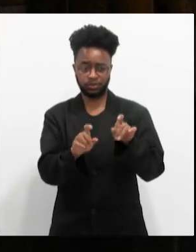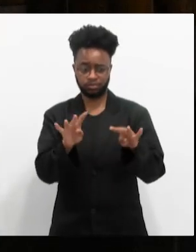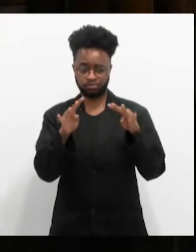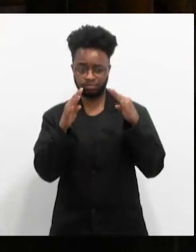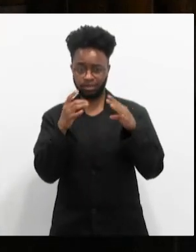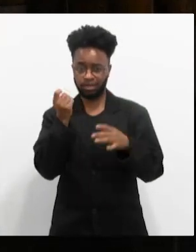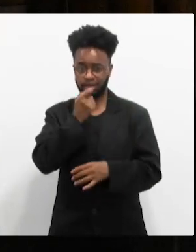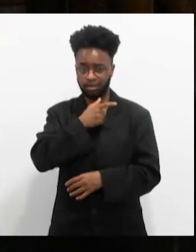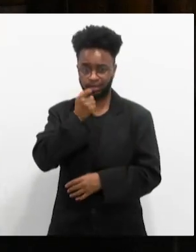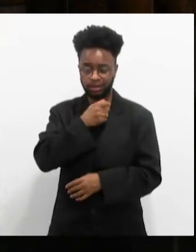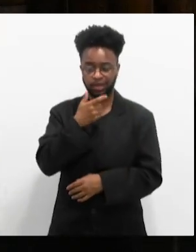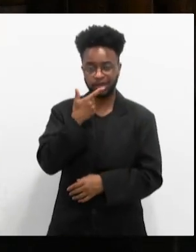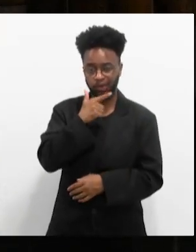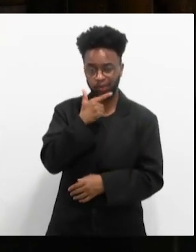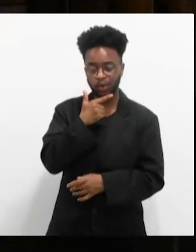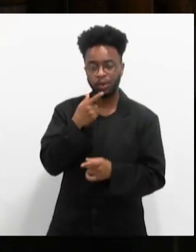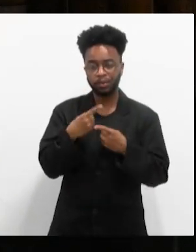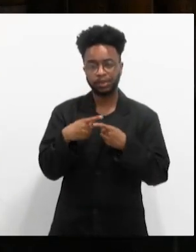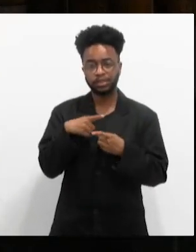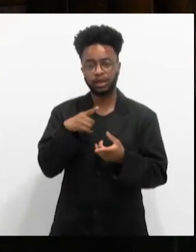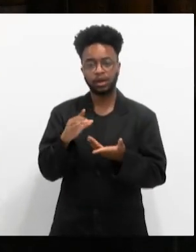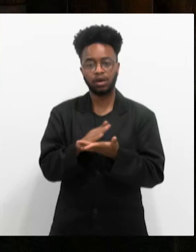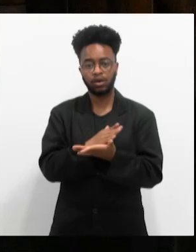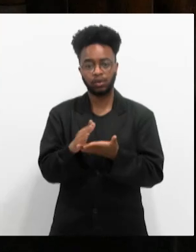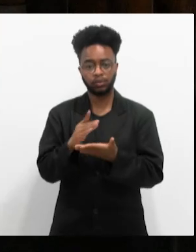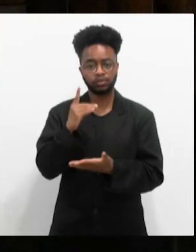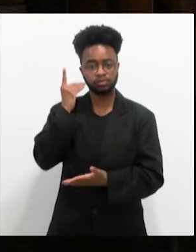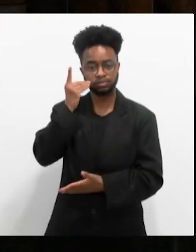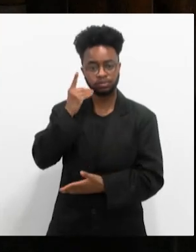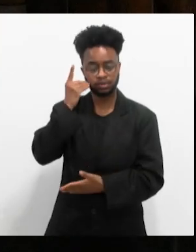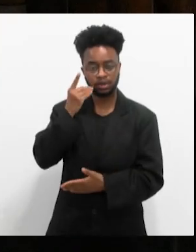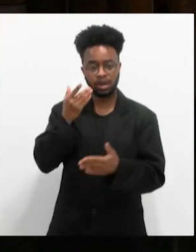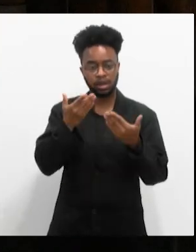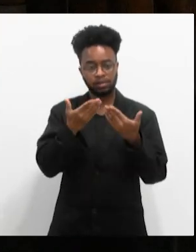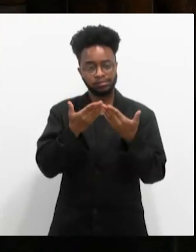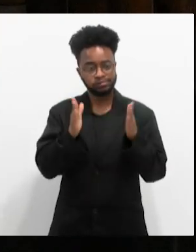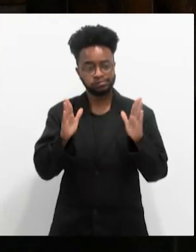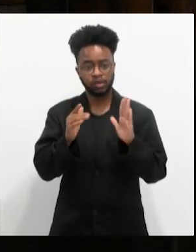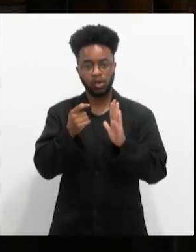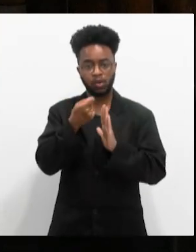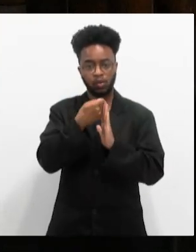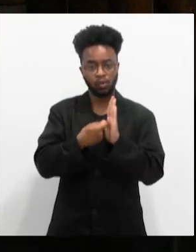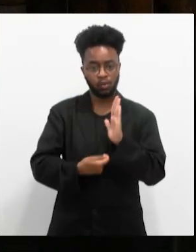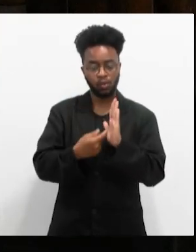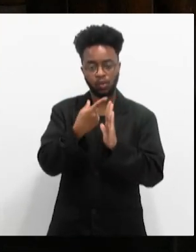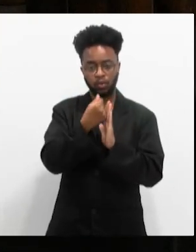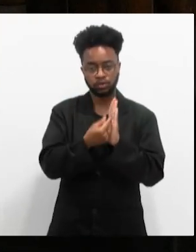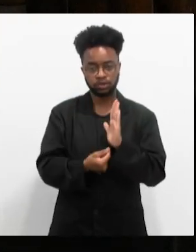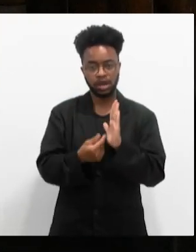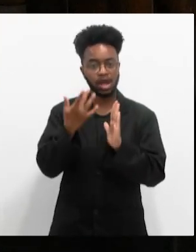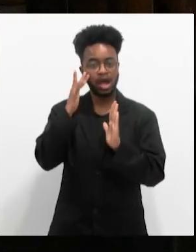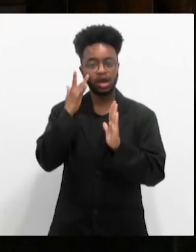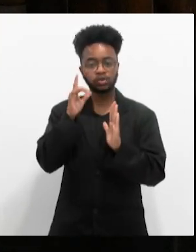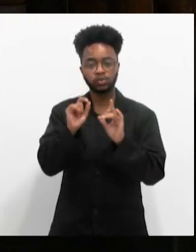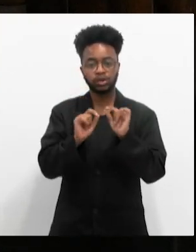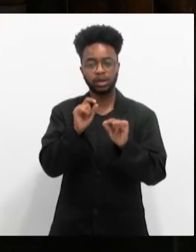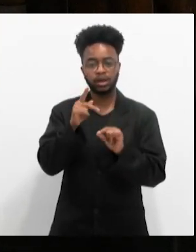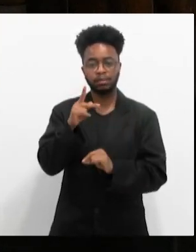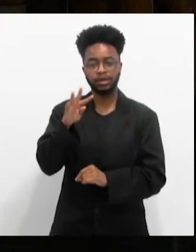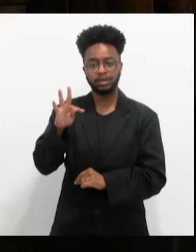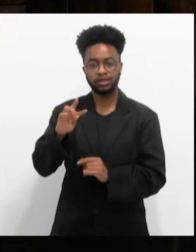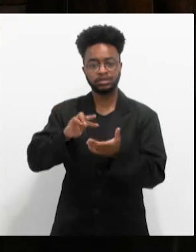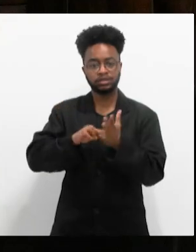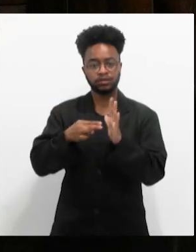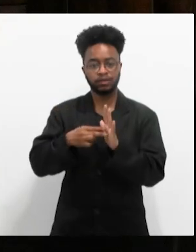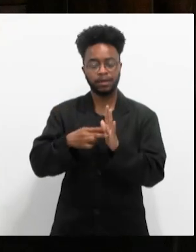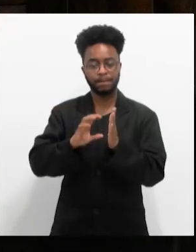muitos parlamentares que abrem um orçamento e acham que PT é Partido dos